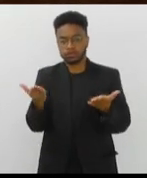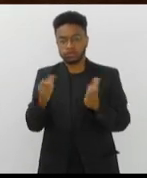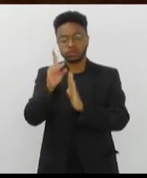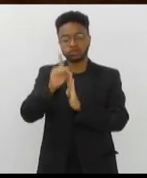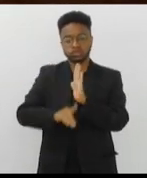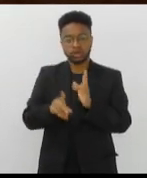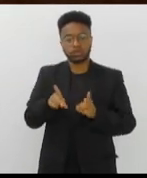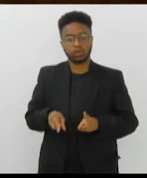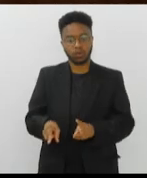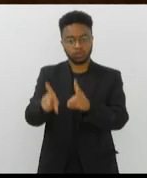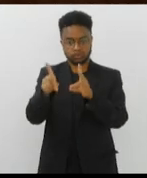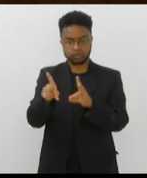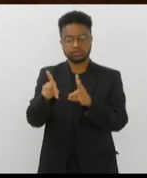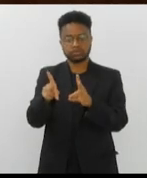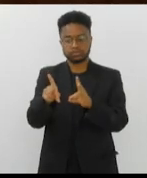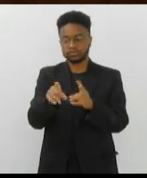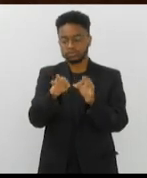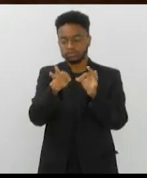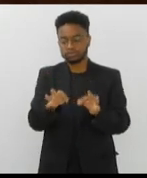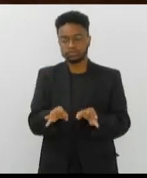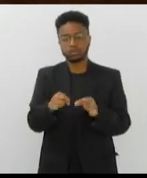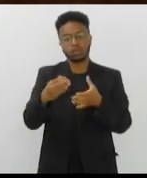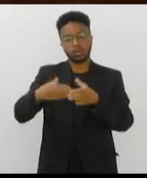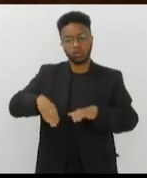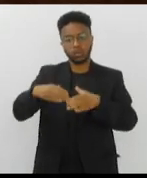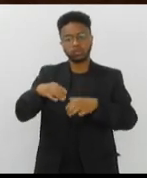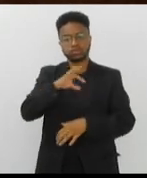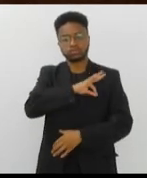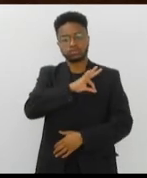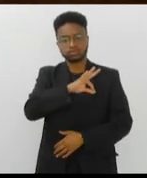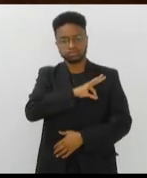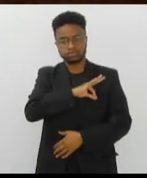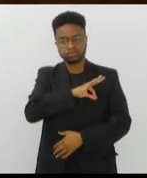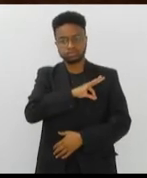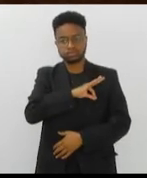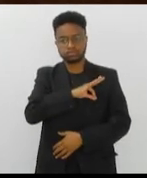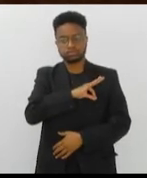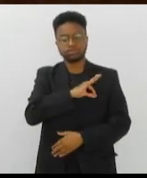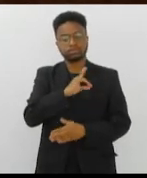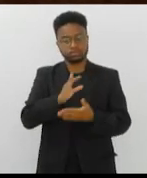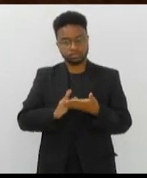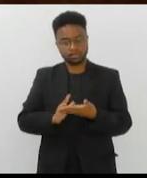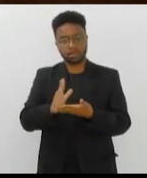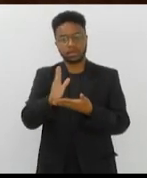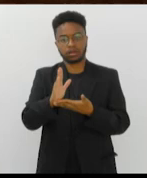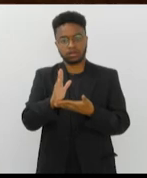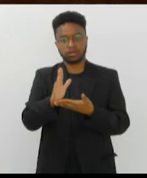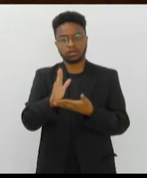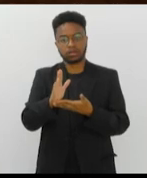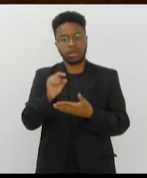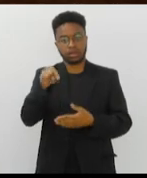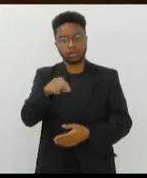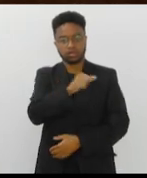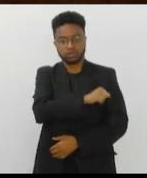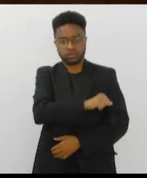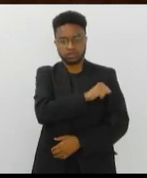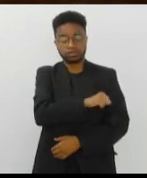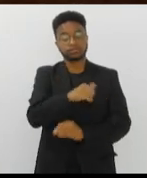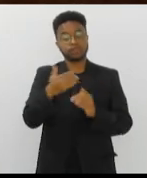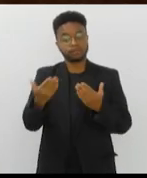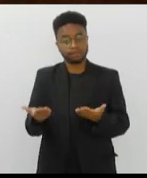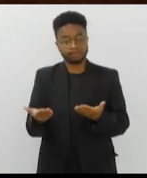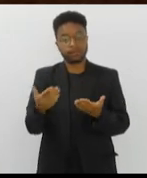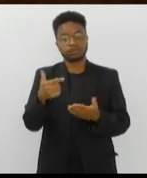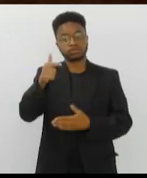continuar de forma legítima no concurso da Polícia Militar e, quiçá, aprovar servir a Polícia do Estado do Rio. Então, mais uma vez, deixo